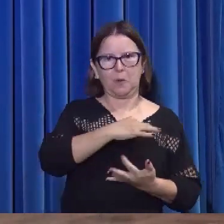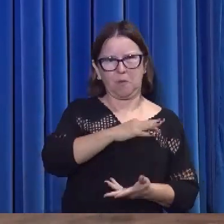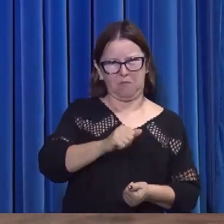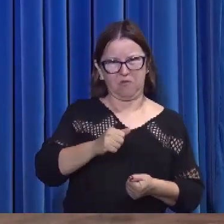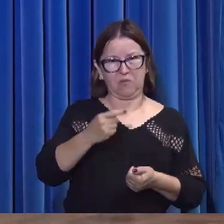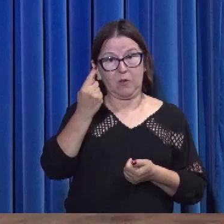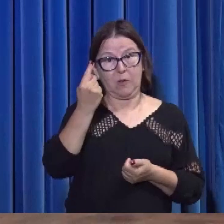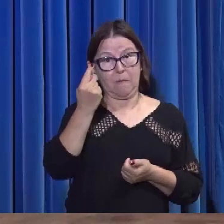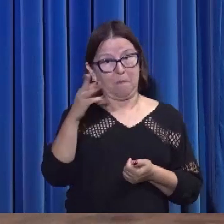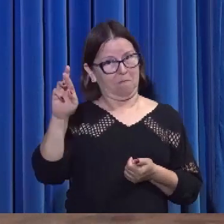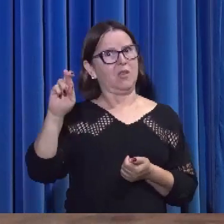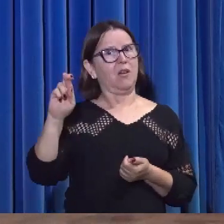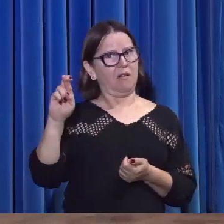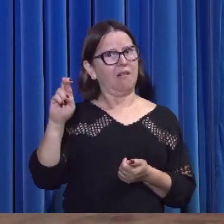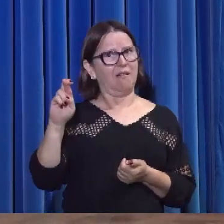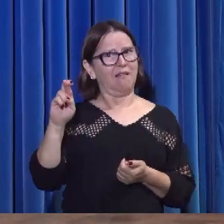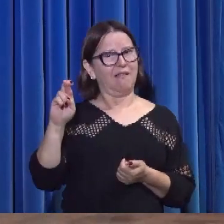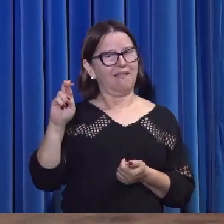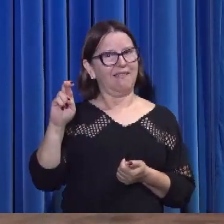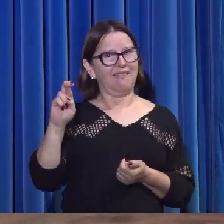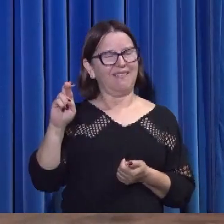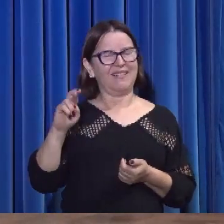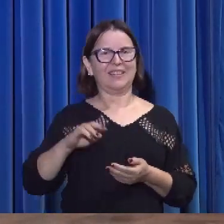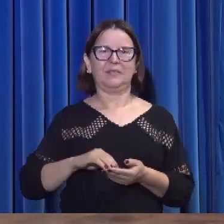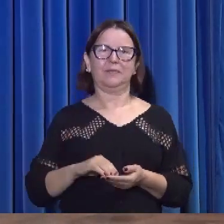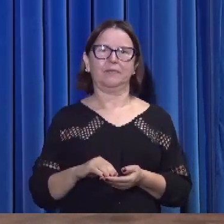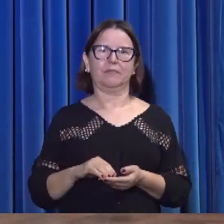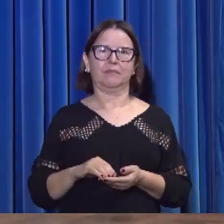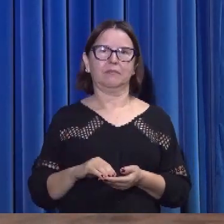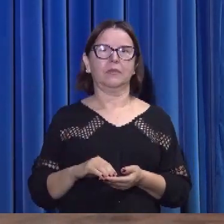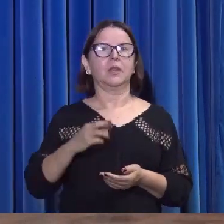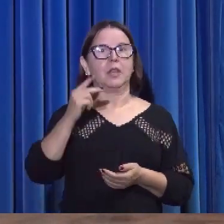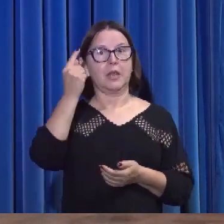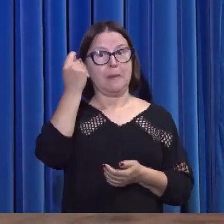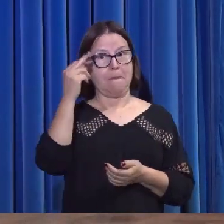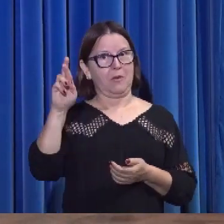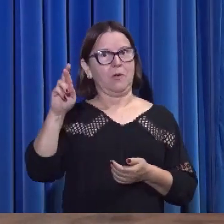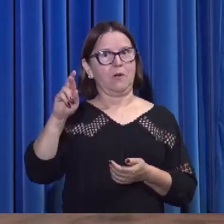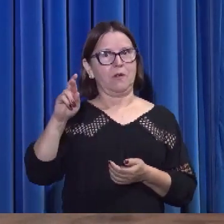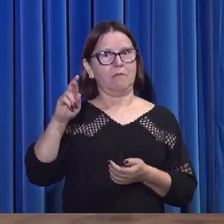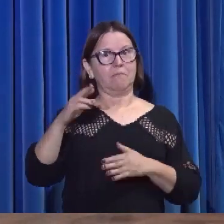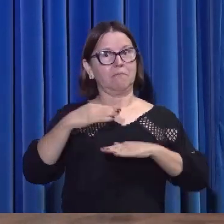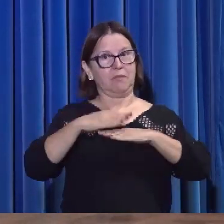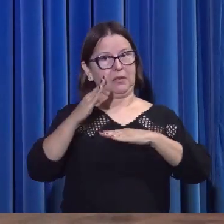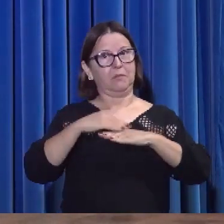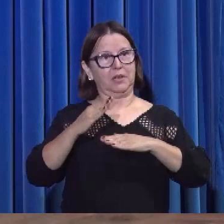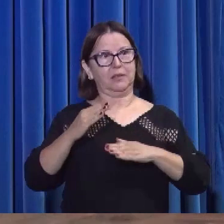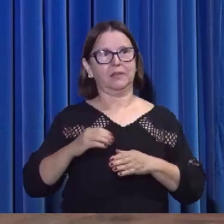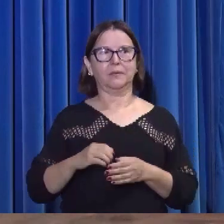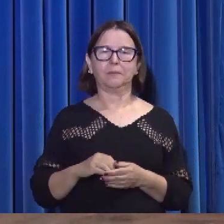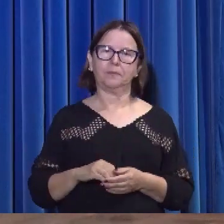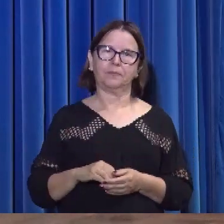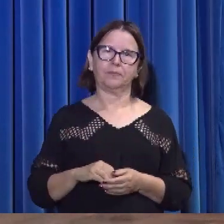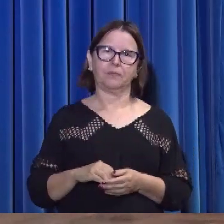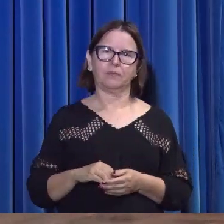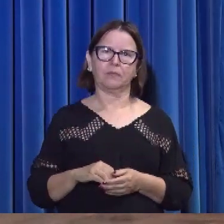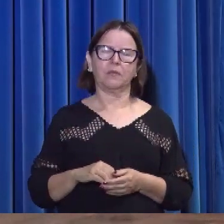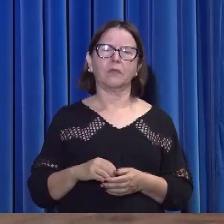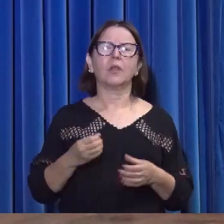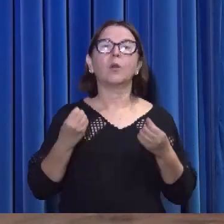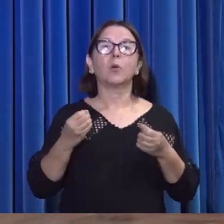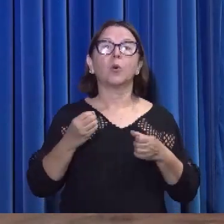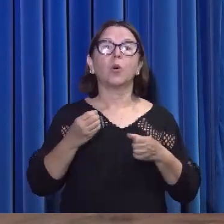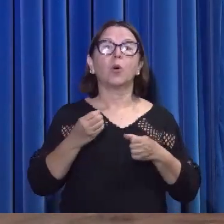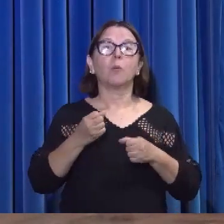ele está melhorando? Ele está piorando e vai piorar mais. Como é que foi o ano 2020?